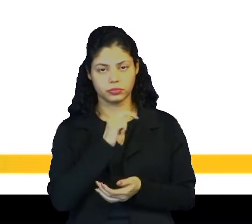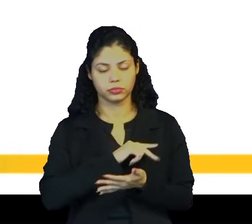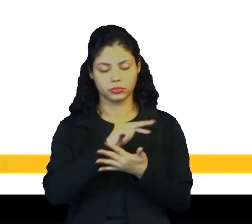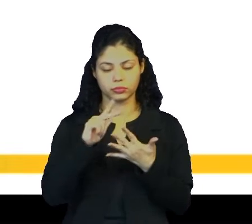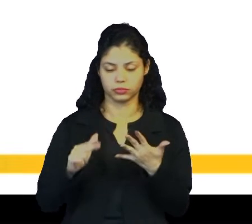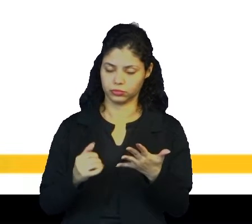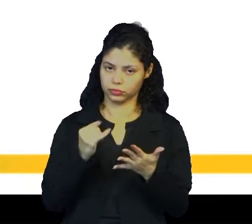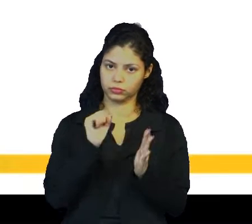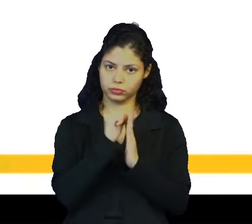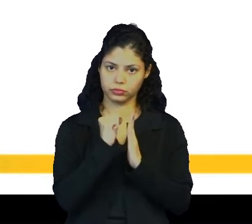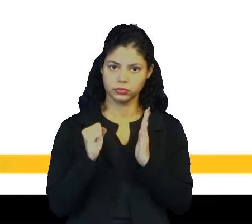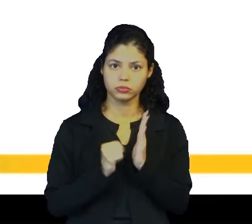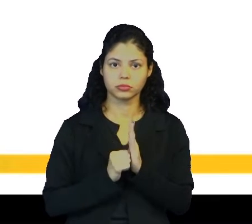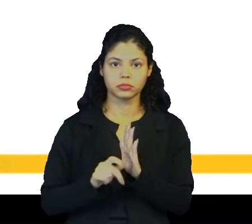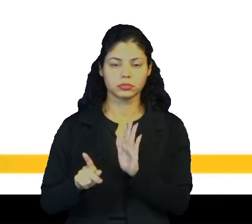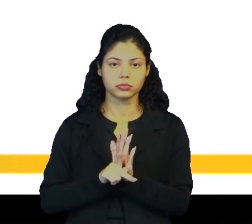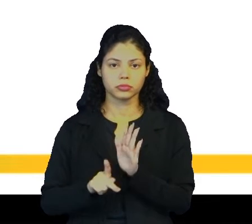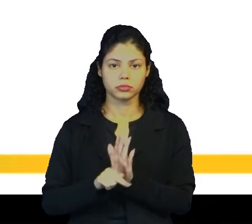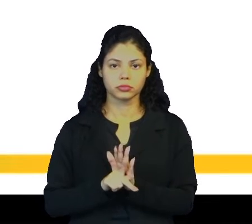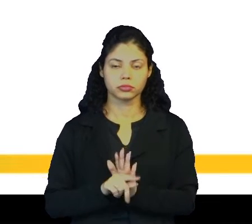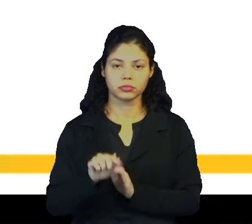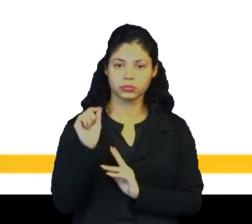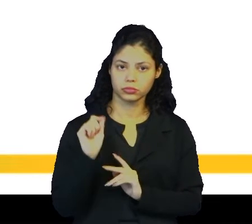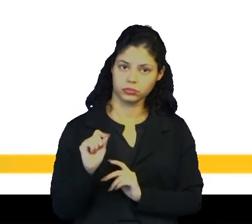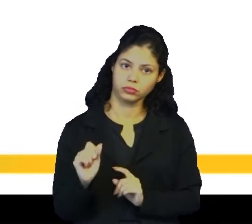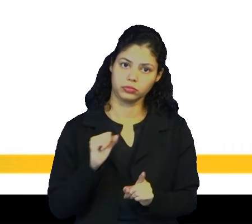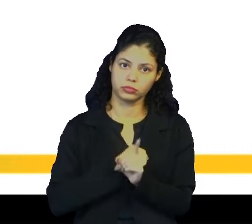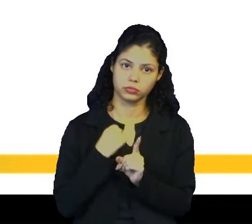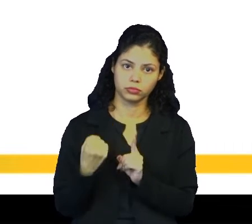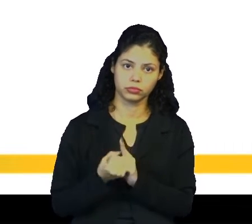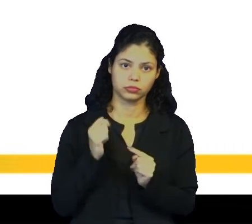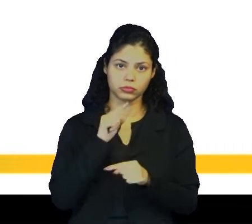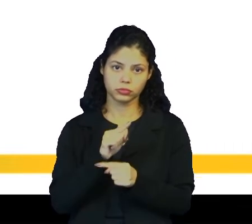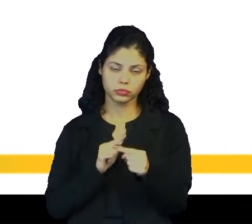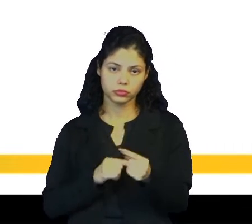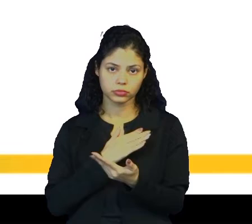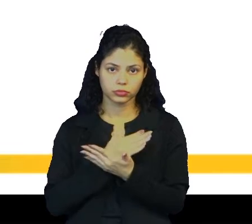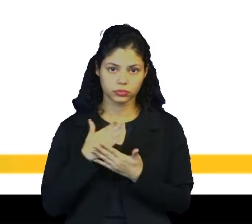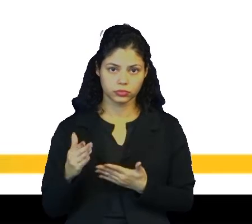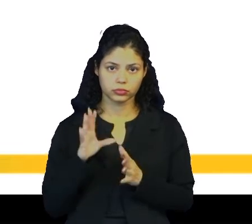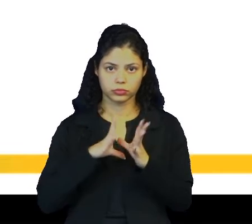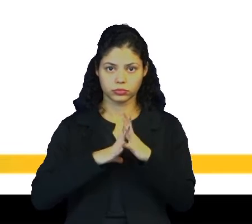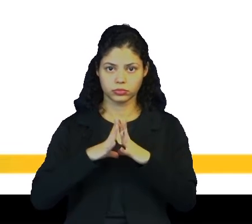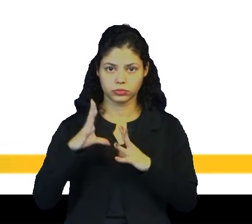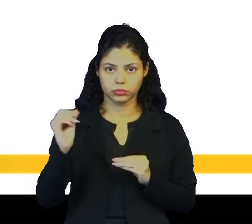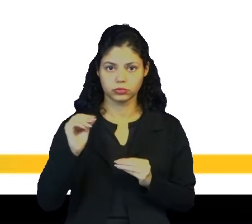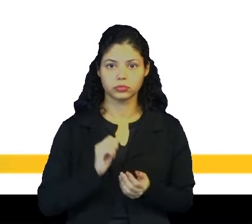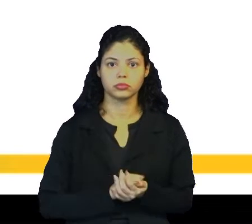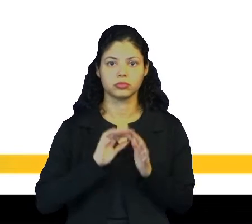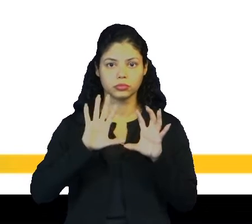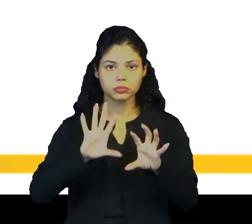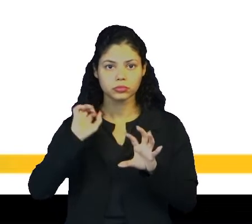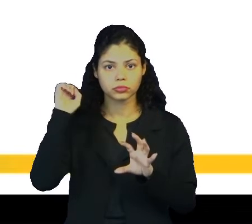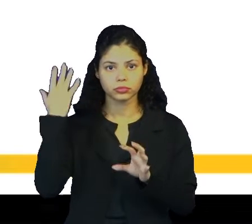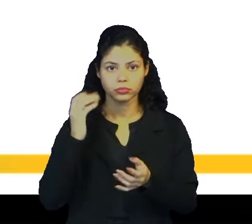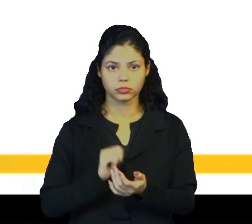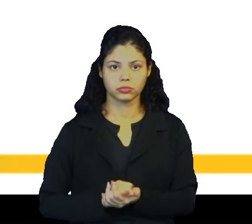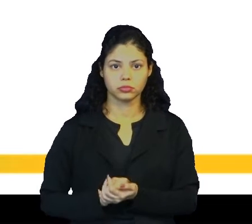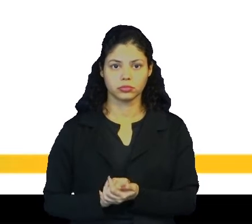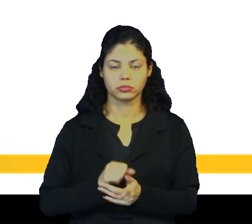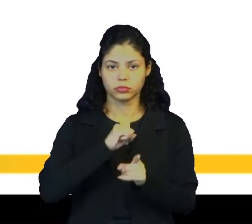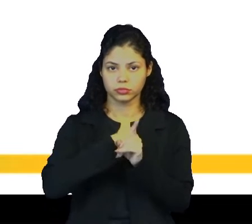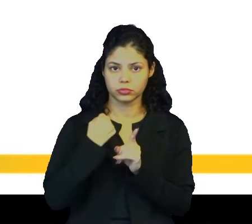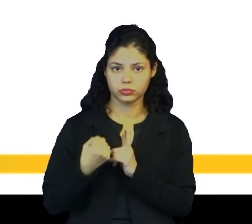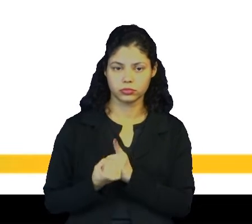vários séculos, né, as propriedades em que a sociedade estava dividida começam a desaparecer. Em vez disso, né,